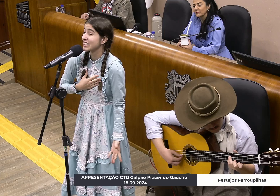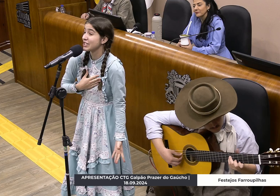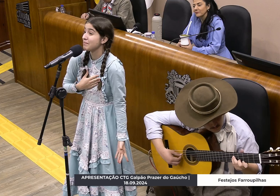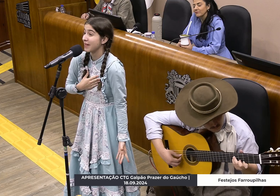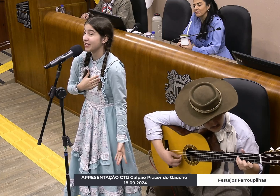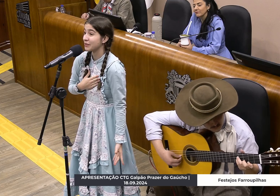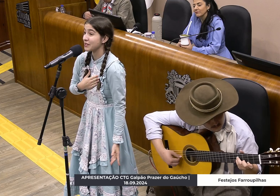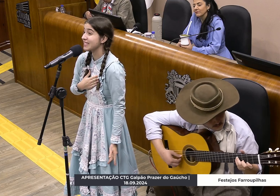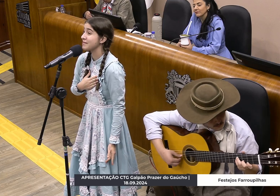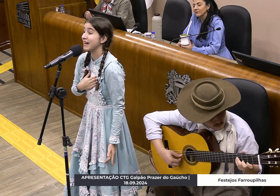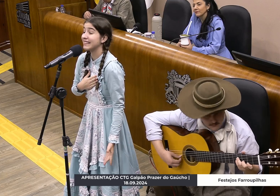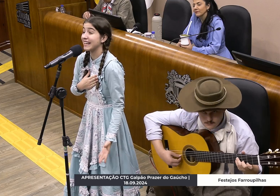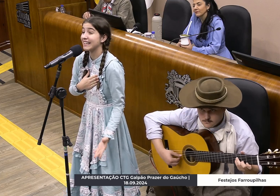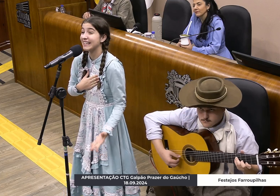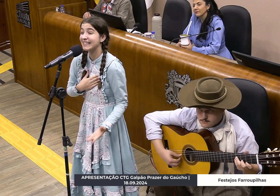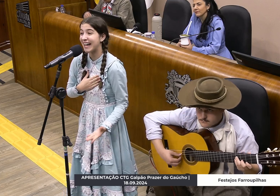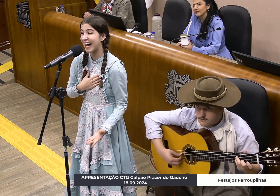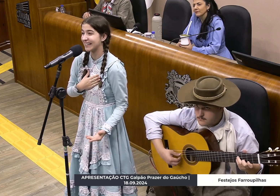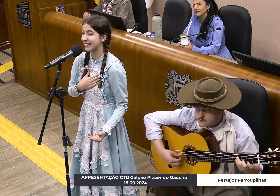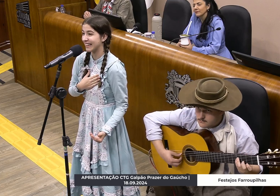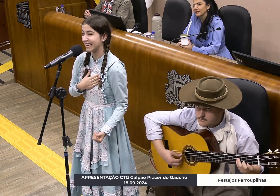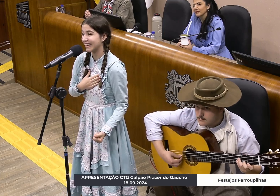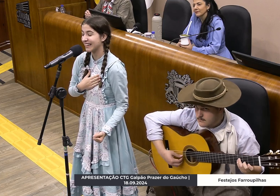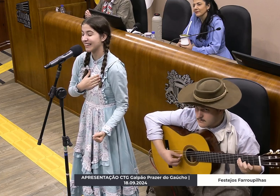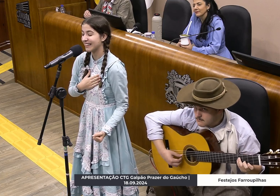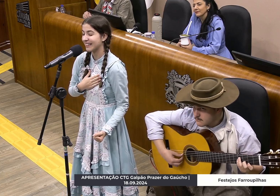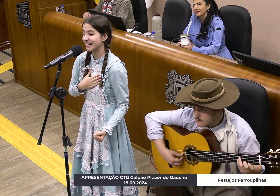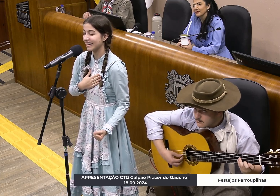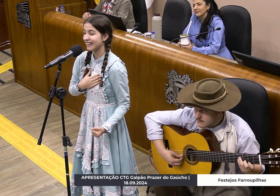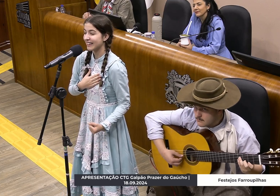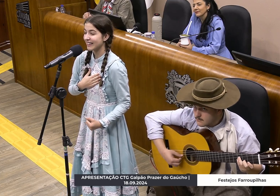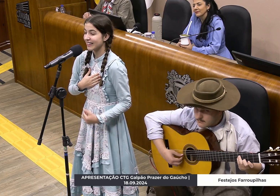de sentimentos de maternidade